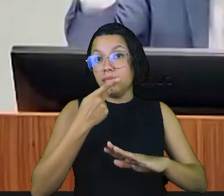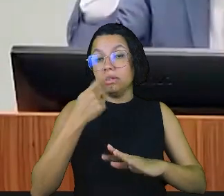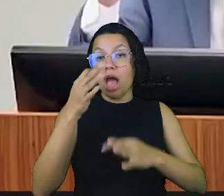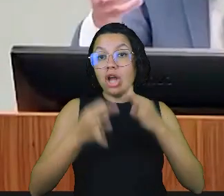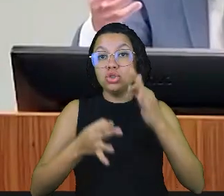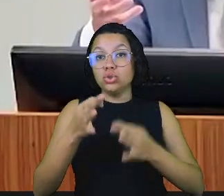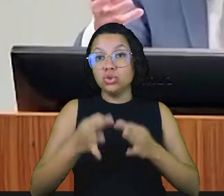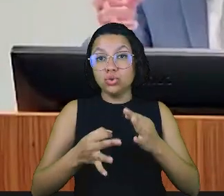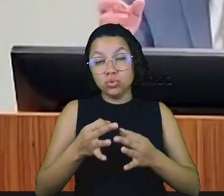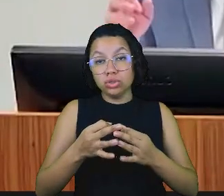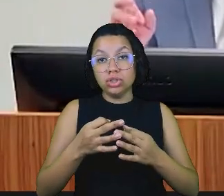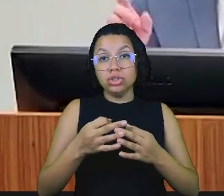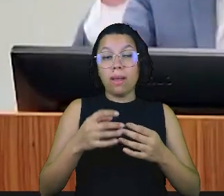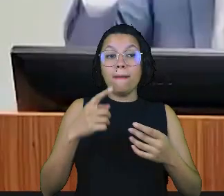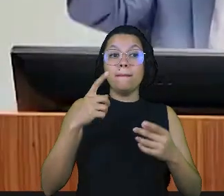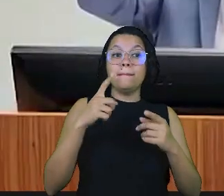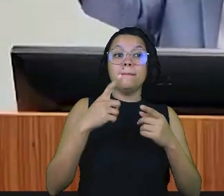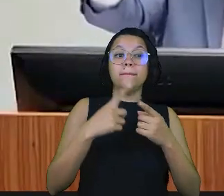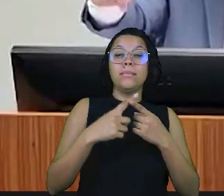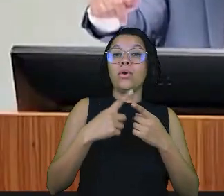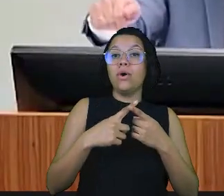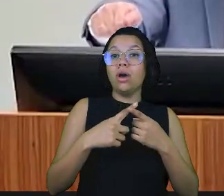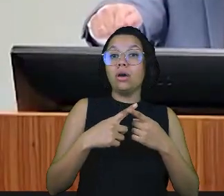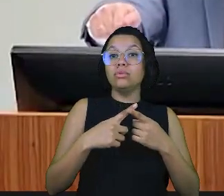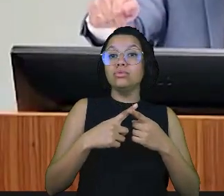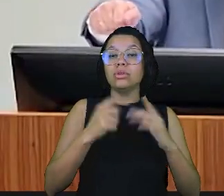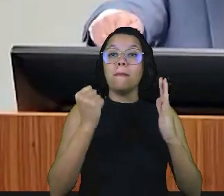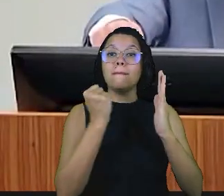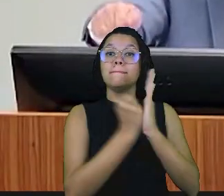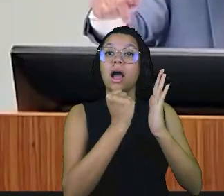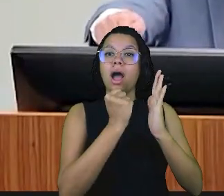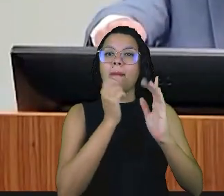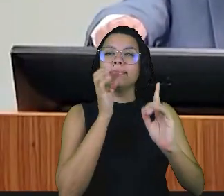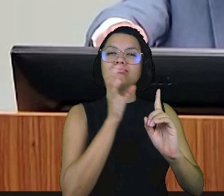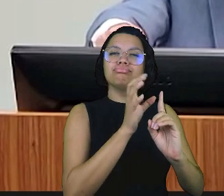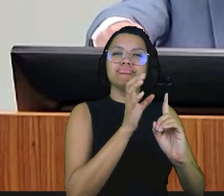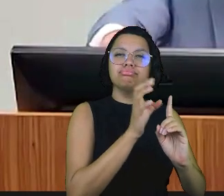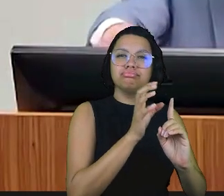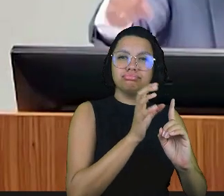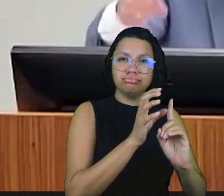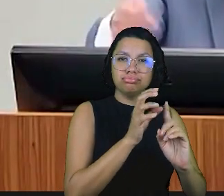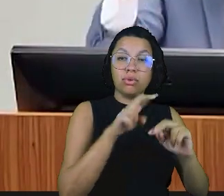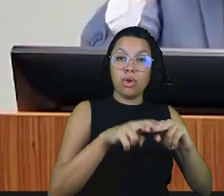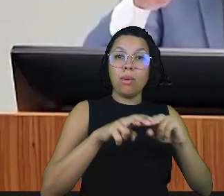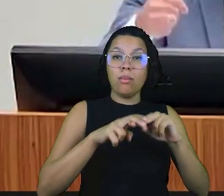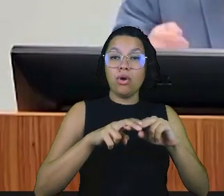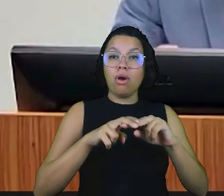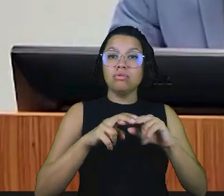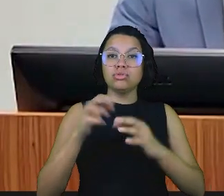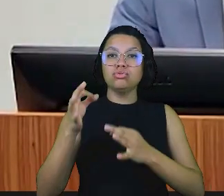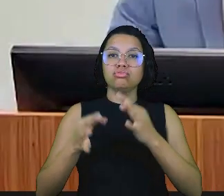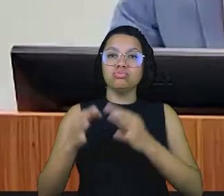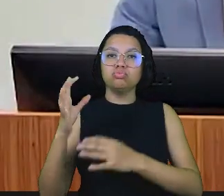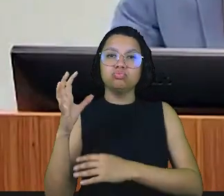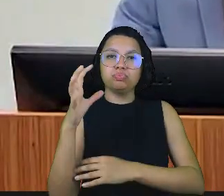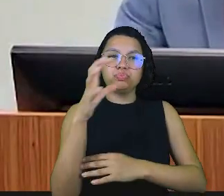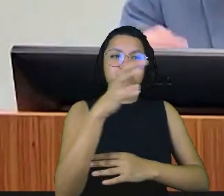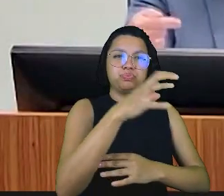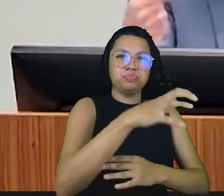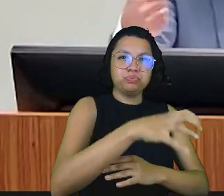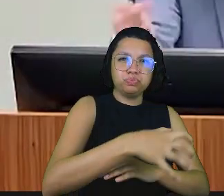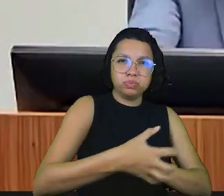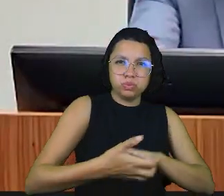seu patrimônio seja afetado pelo braço expropriatório derivado daquele processo de